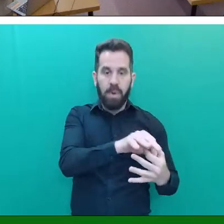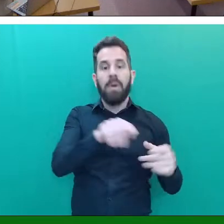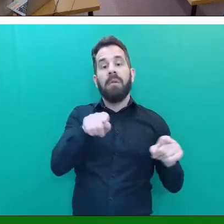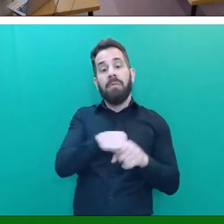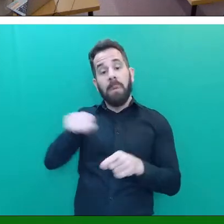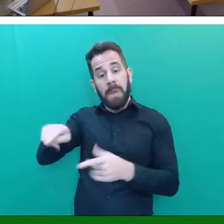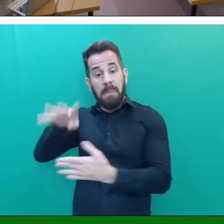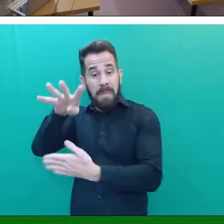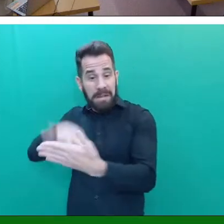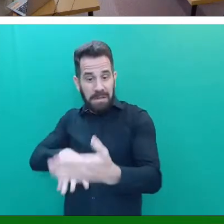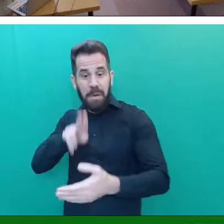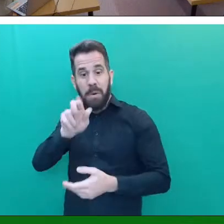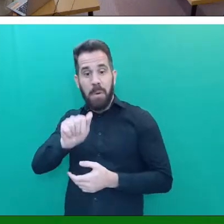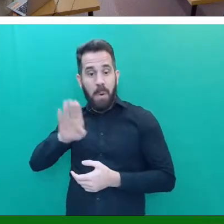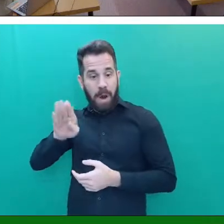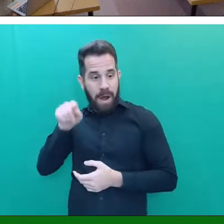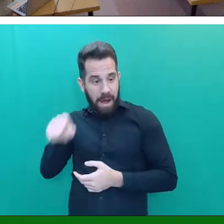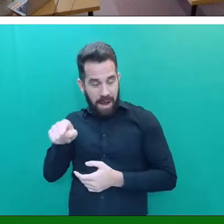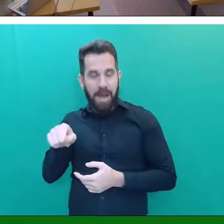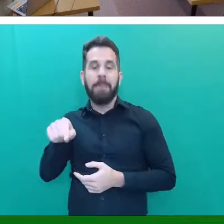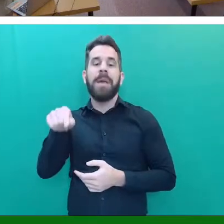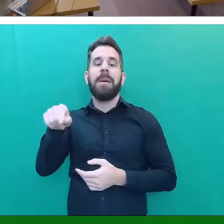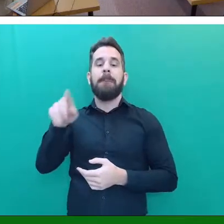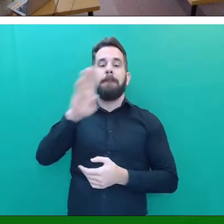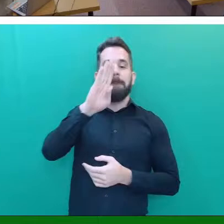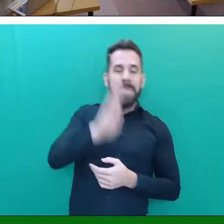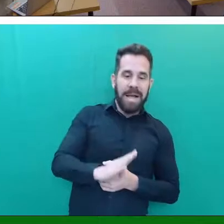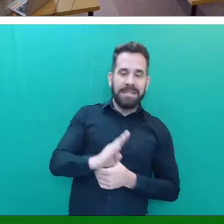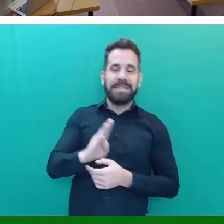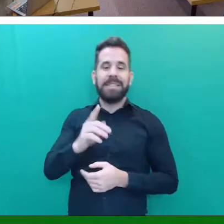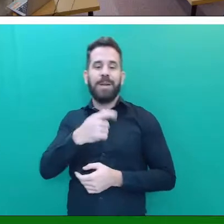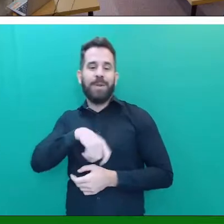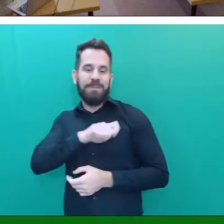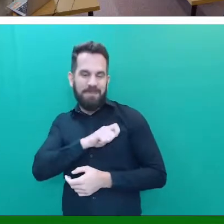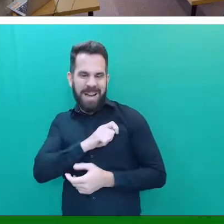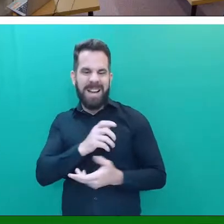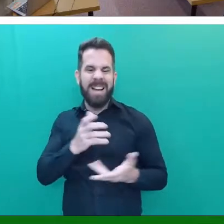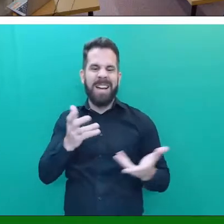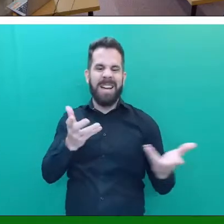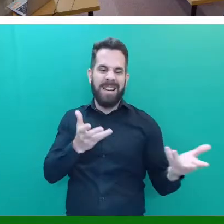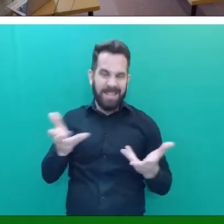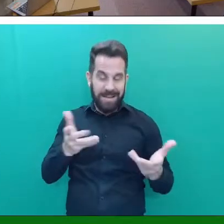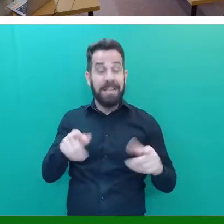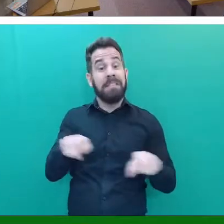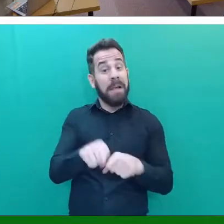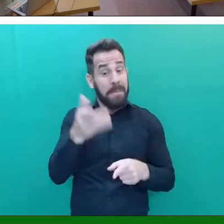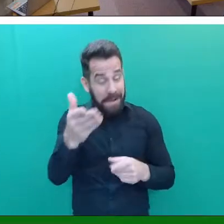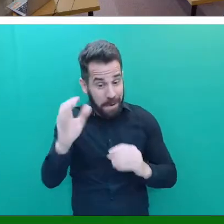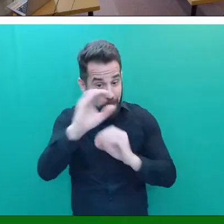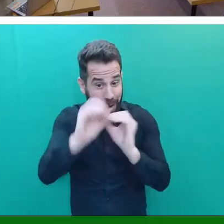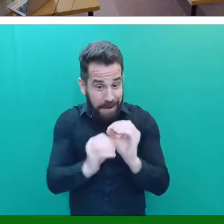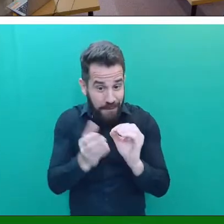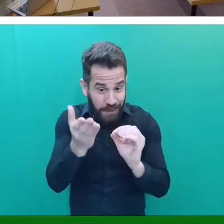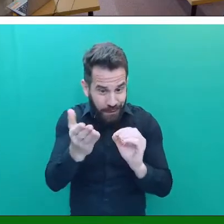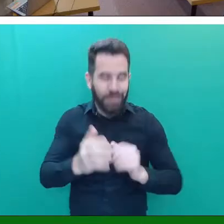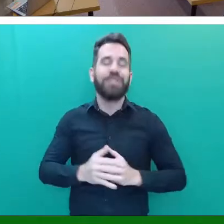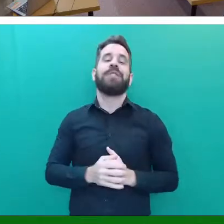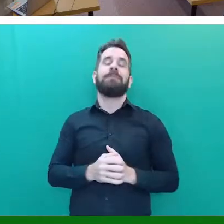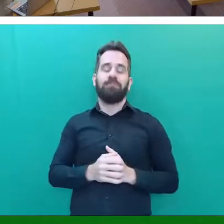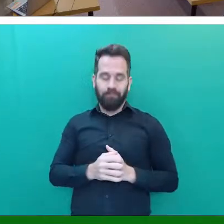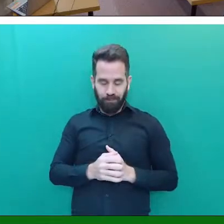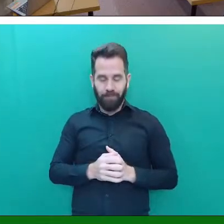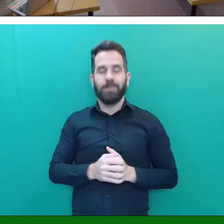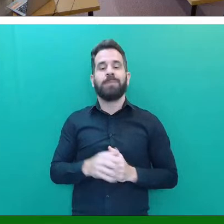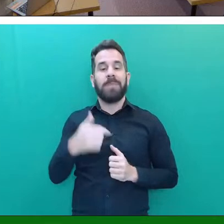Espanha, entre UFSC e o AB e também o UFG, né? Então, eu acredito que